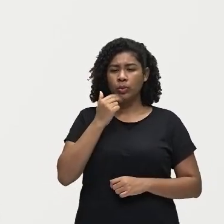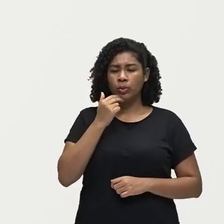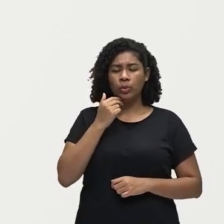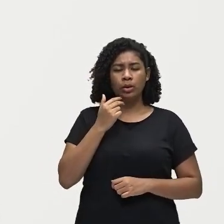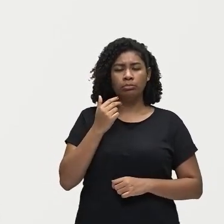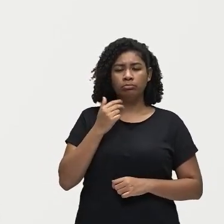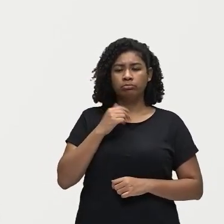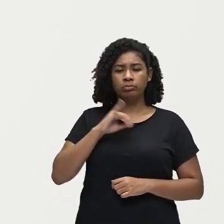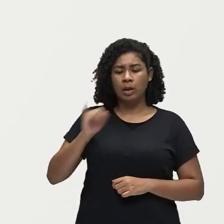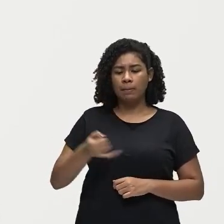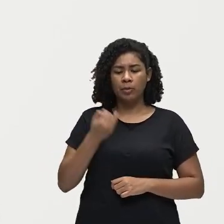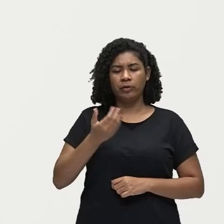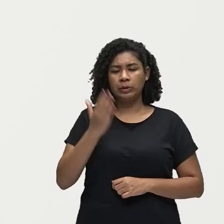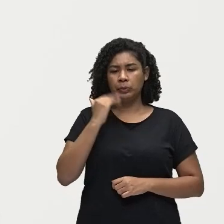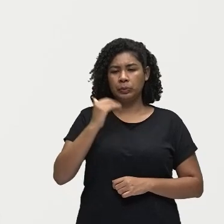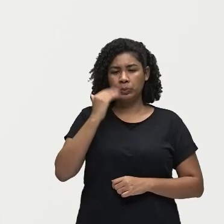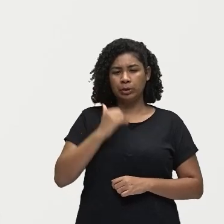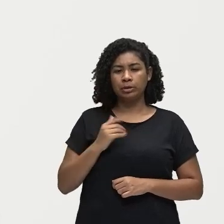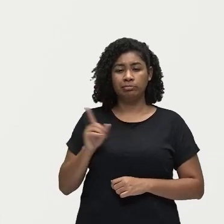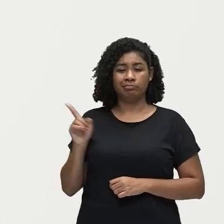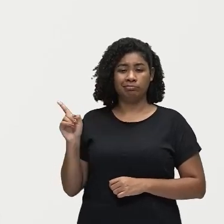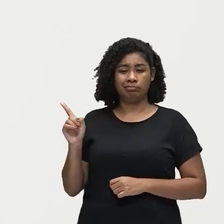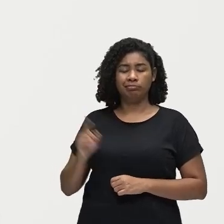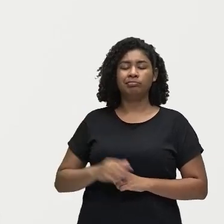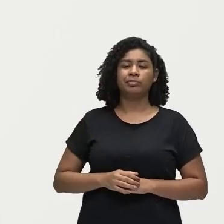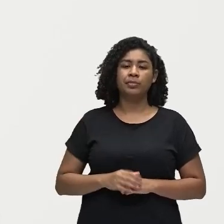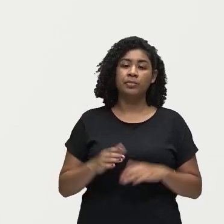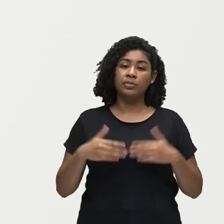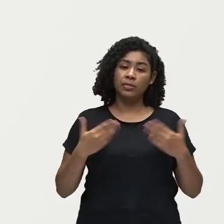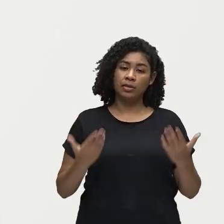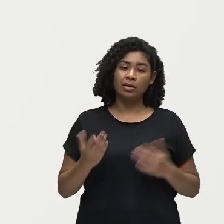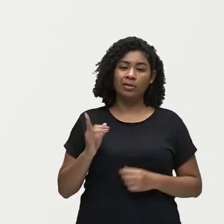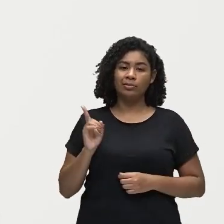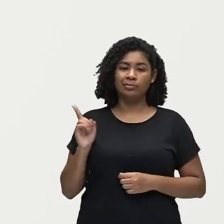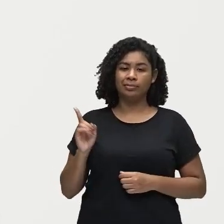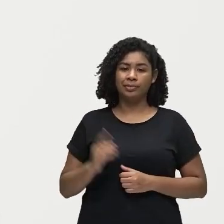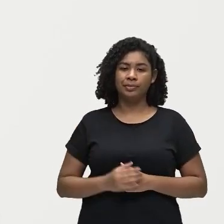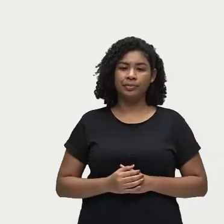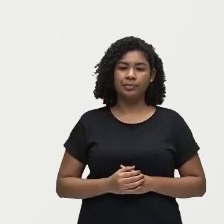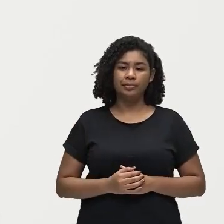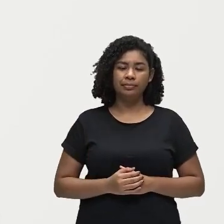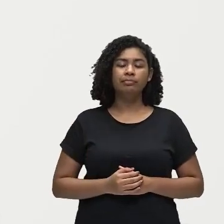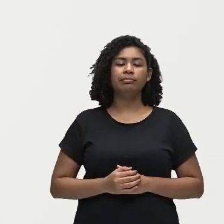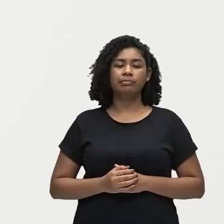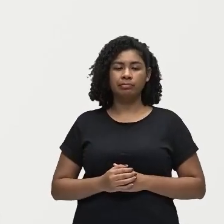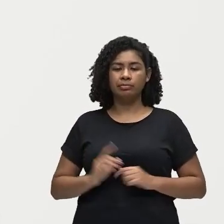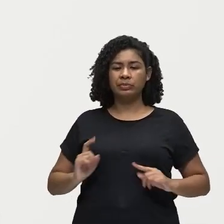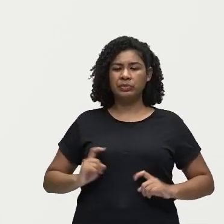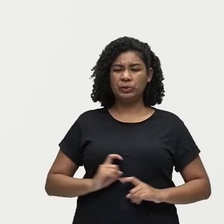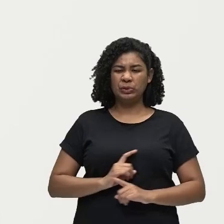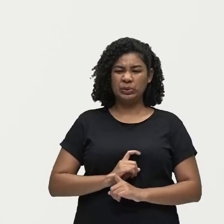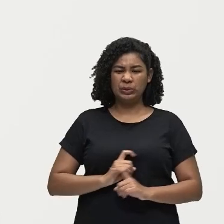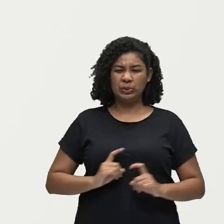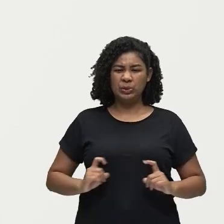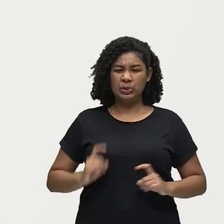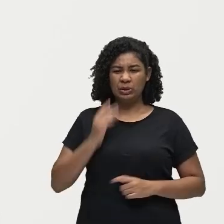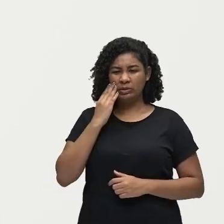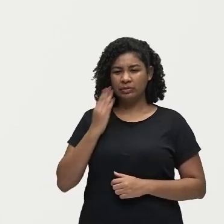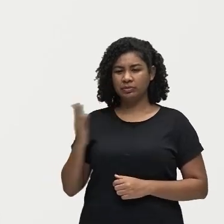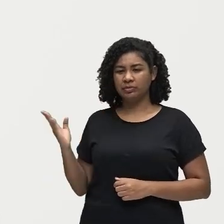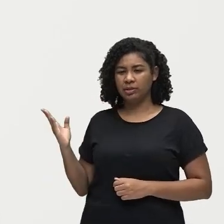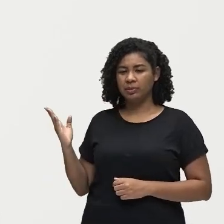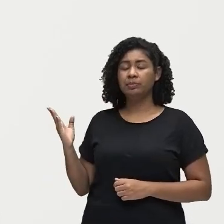sua alimentação. Então, os vermes, né, aí nesse caso as